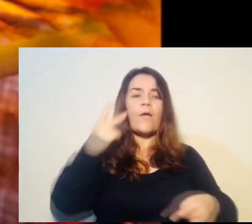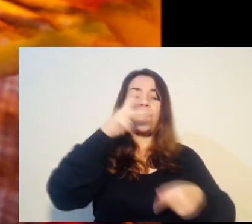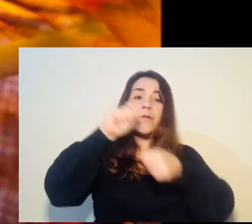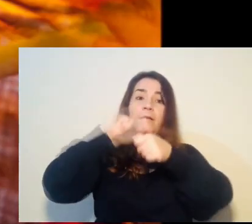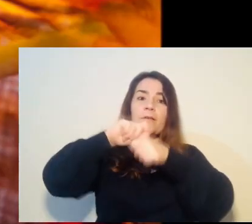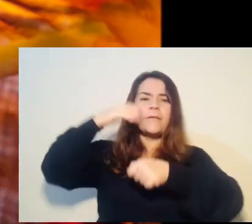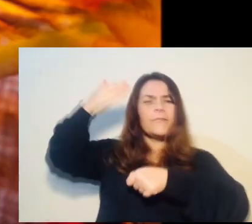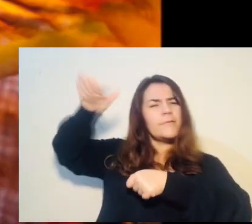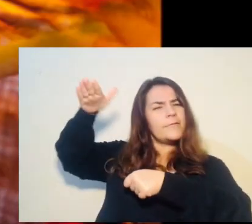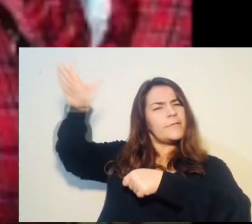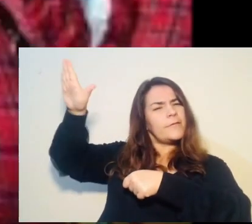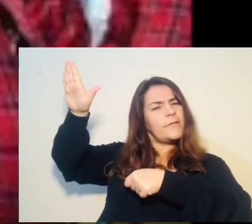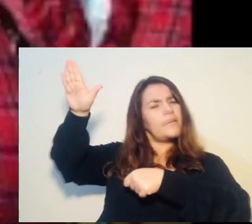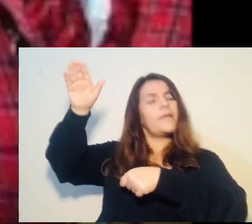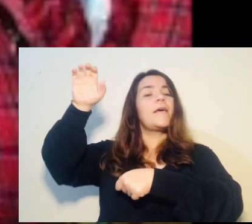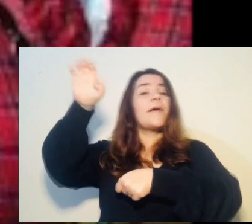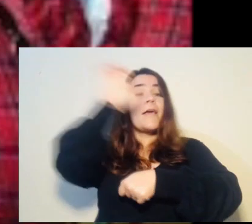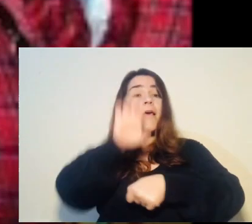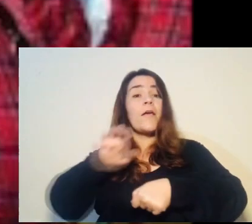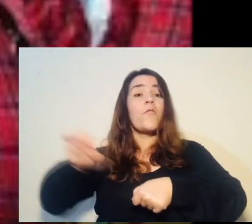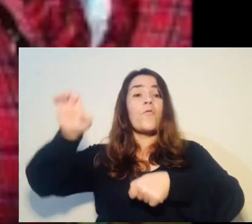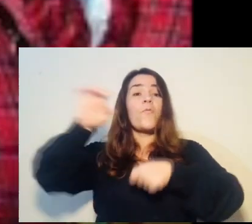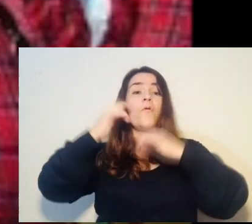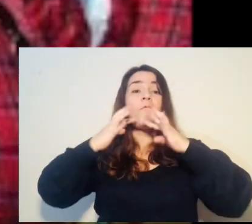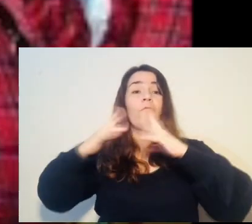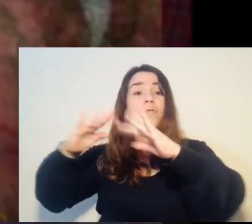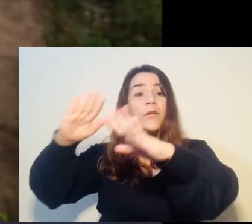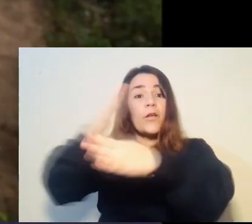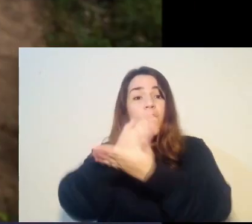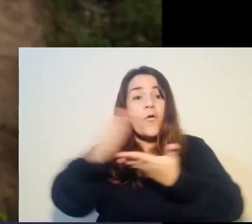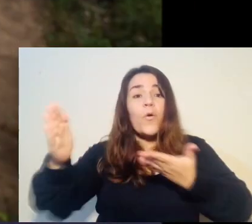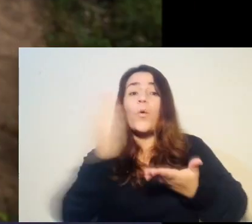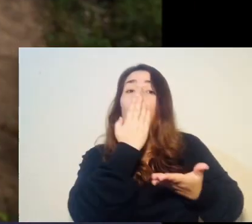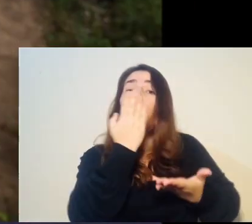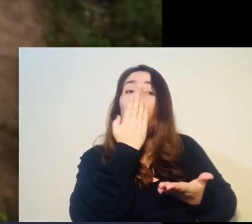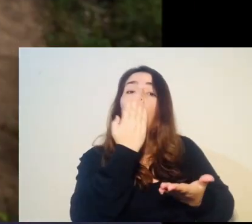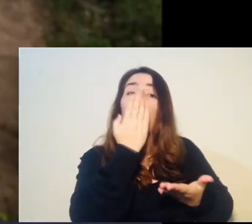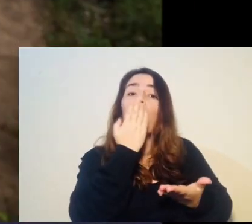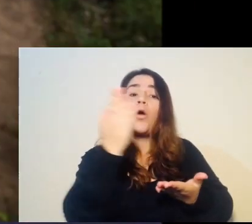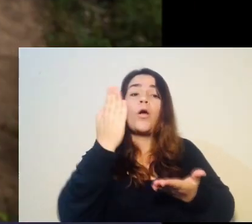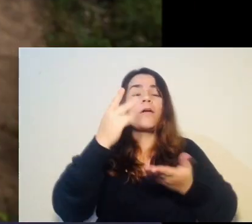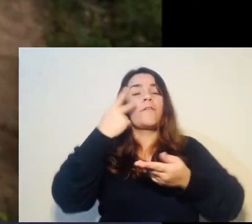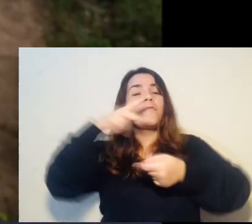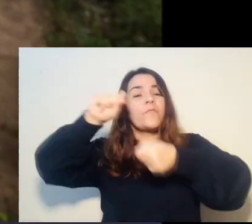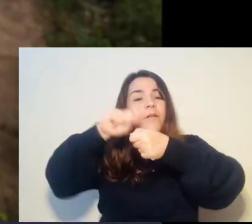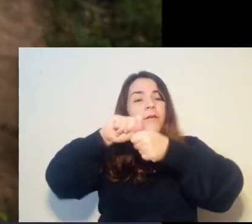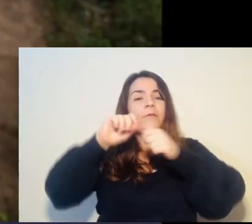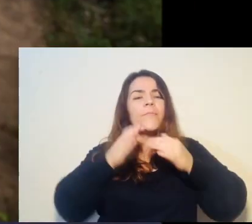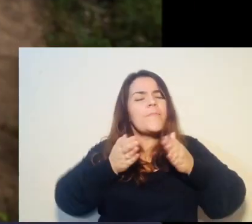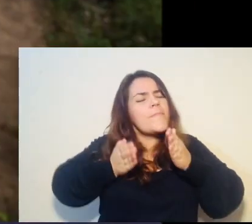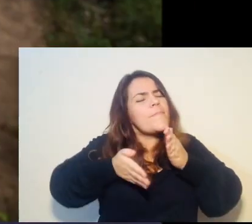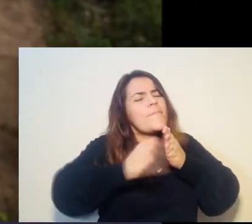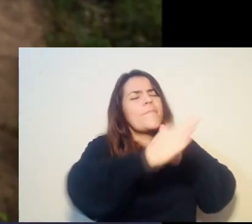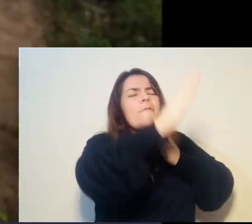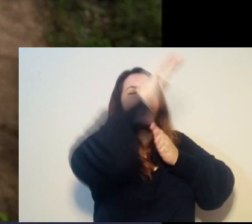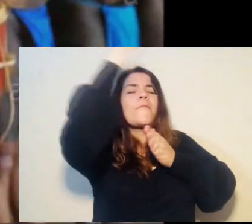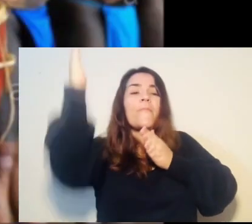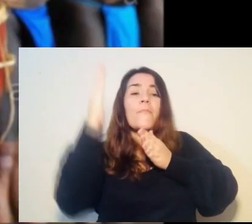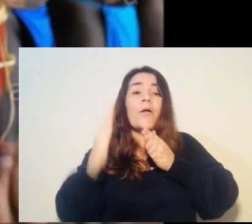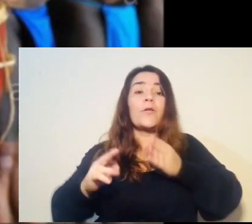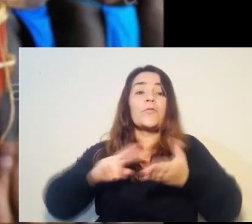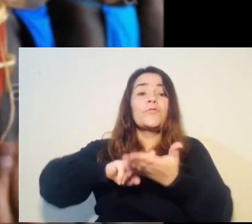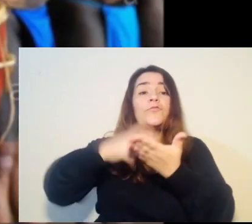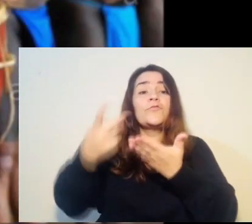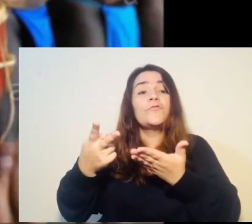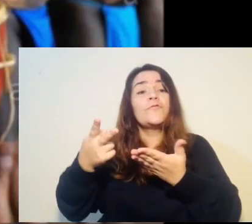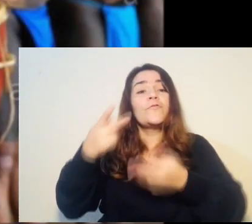apesar do nome europeu, é um instrumento com raízes indígenas. Assim, ele percorre o Brasil e